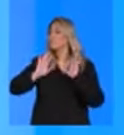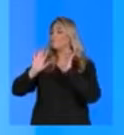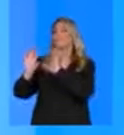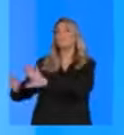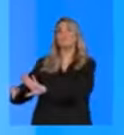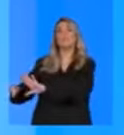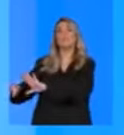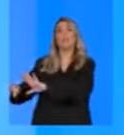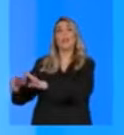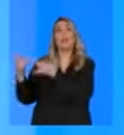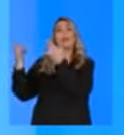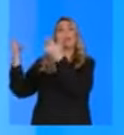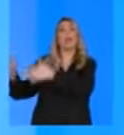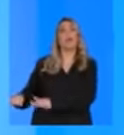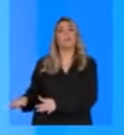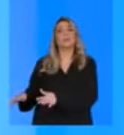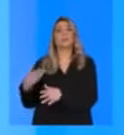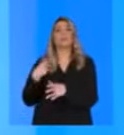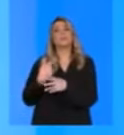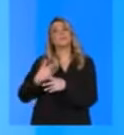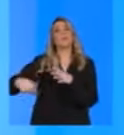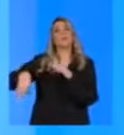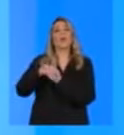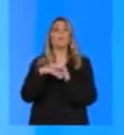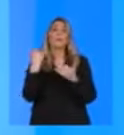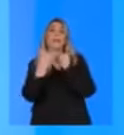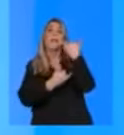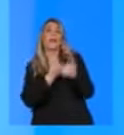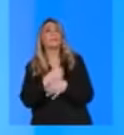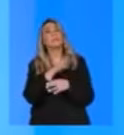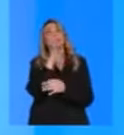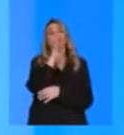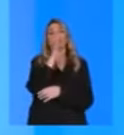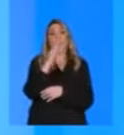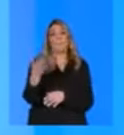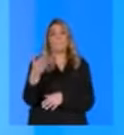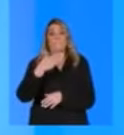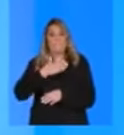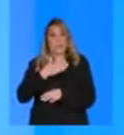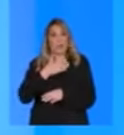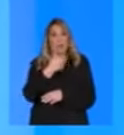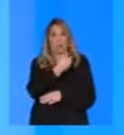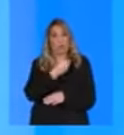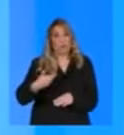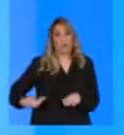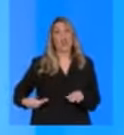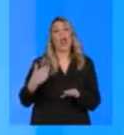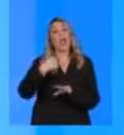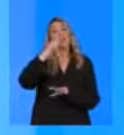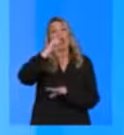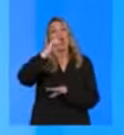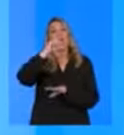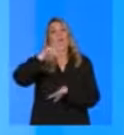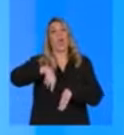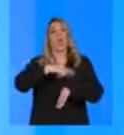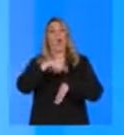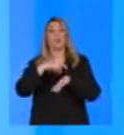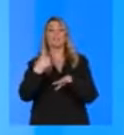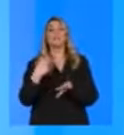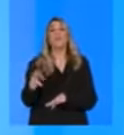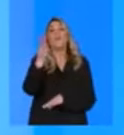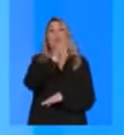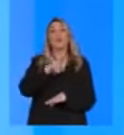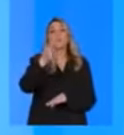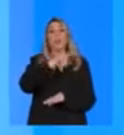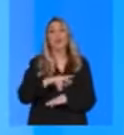depósito um depósito de crianças no meu governo educação por tempo integral vai ter 9 horas e eu vou utilizar as mais